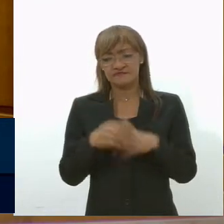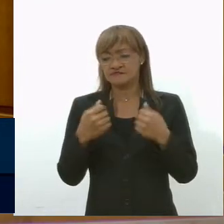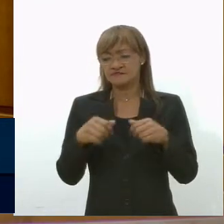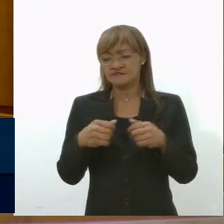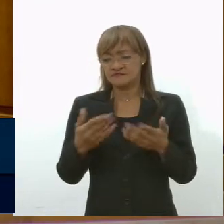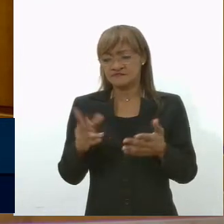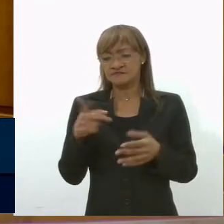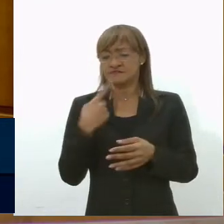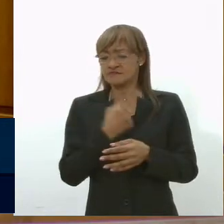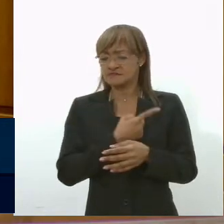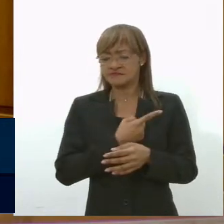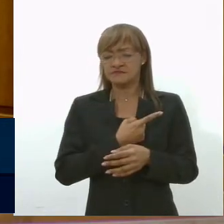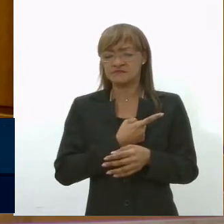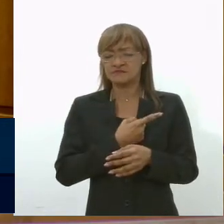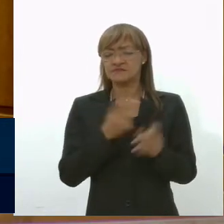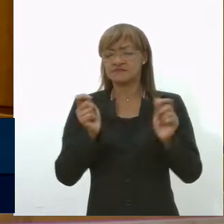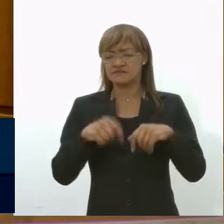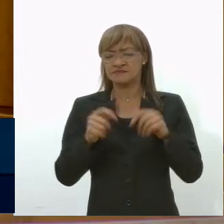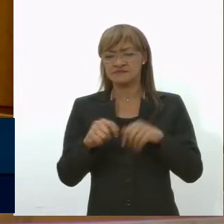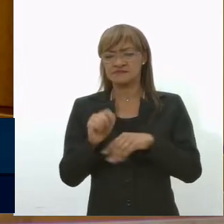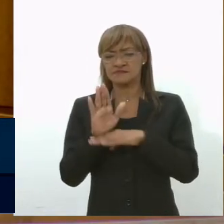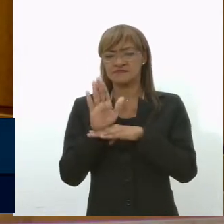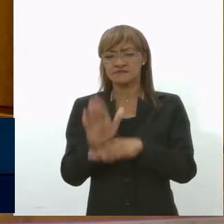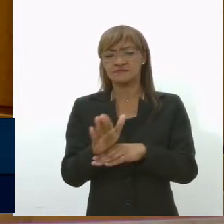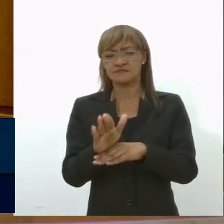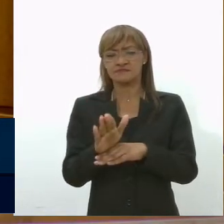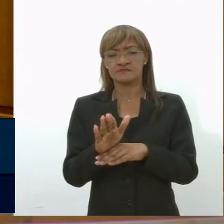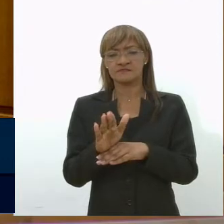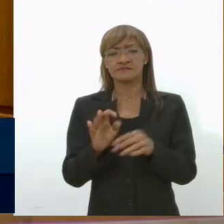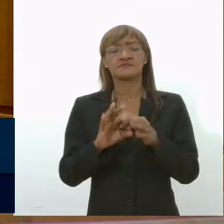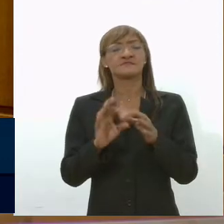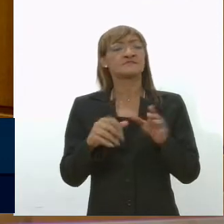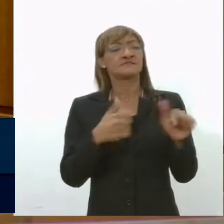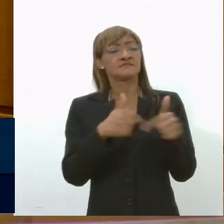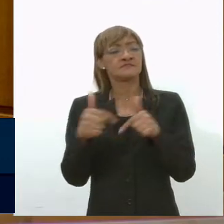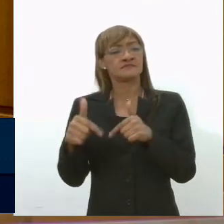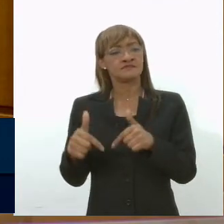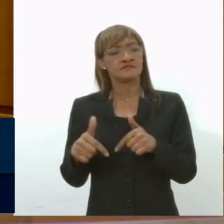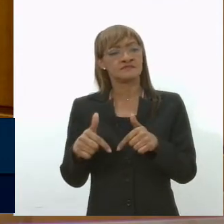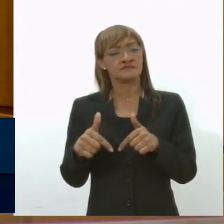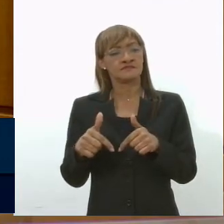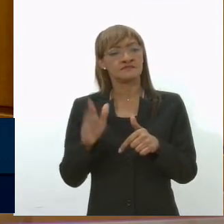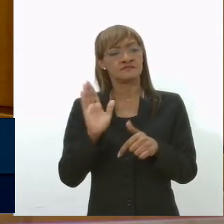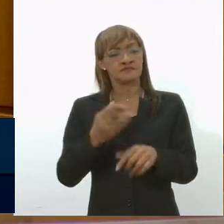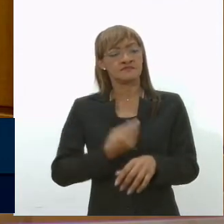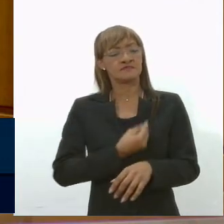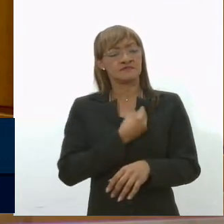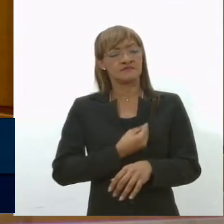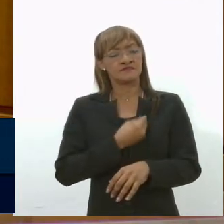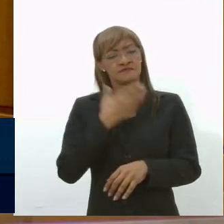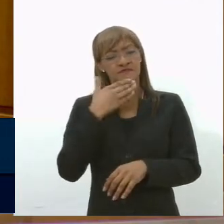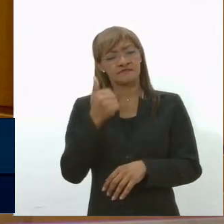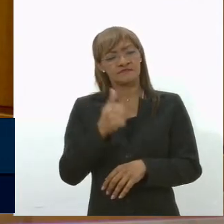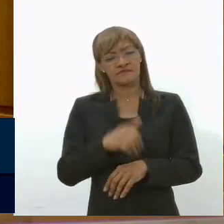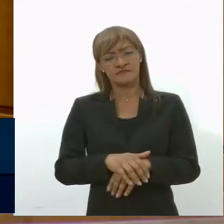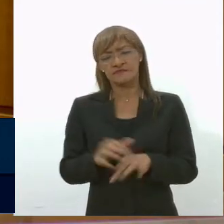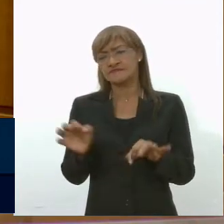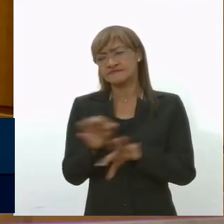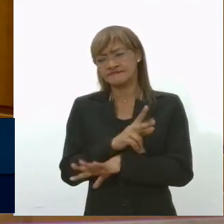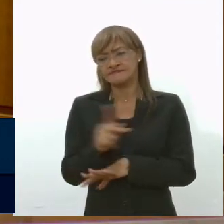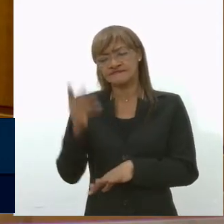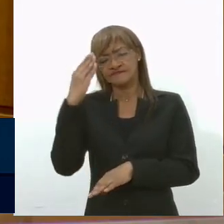dar condições para que eles possam trabalhar, produzir e sobreviver com dignidade no nosso Estado. Era isso, presidente. Agradeço a